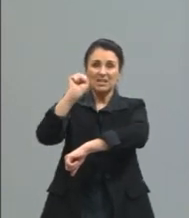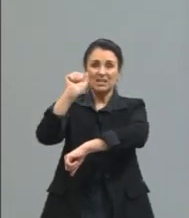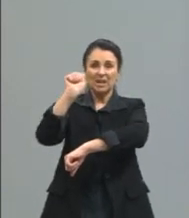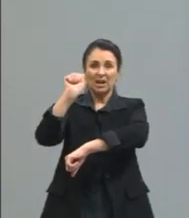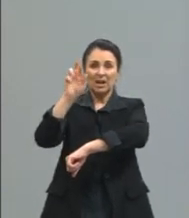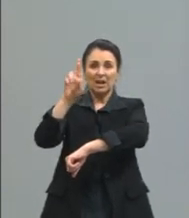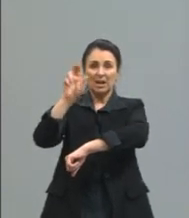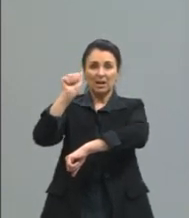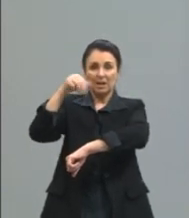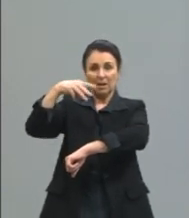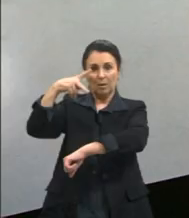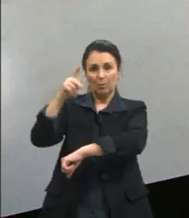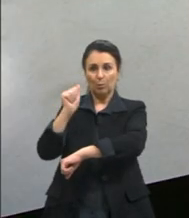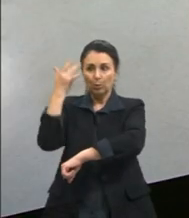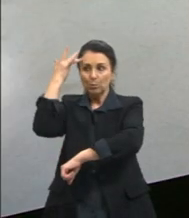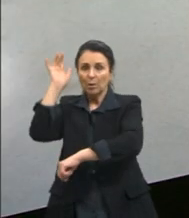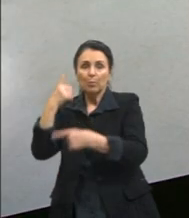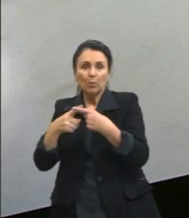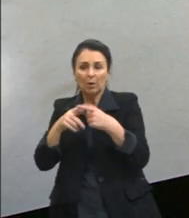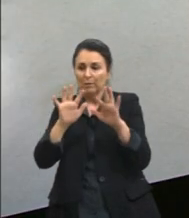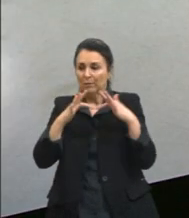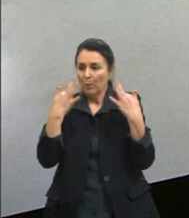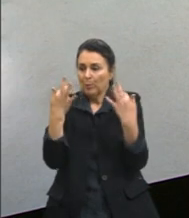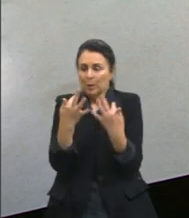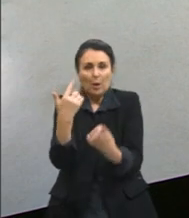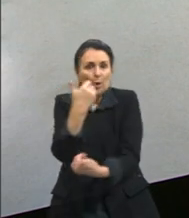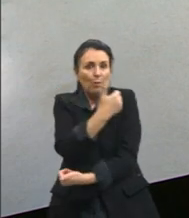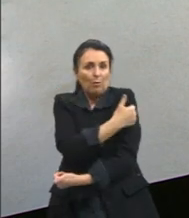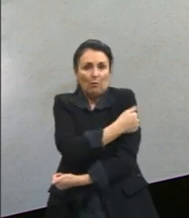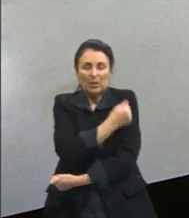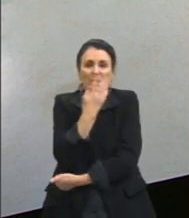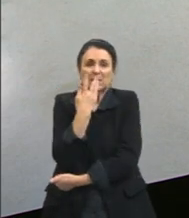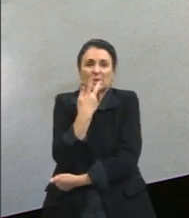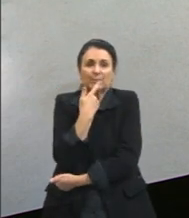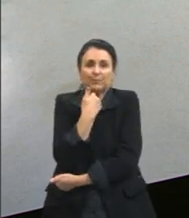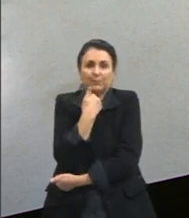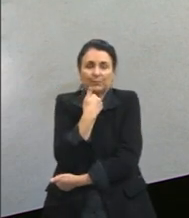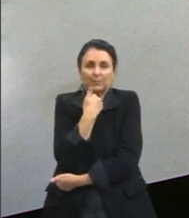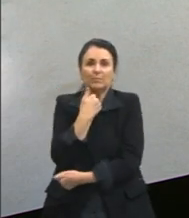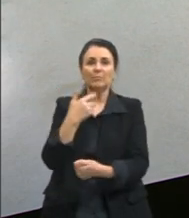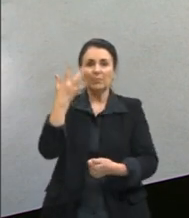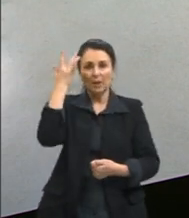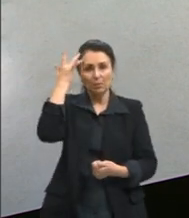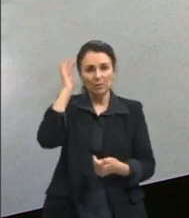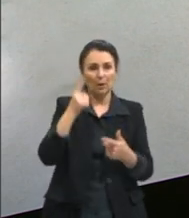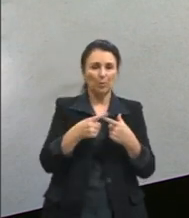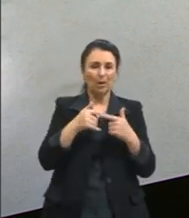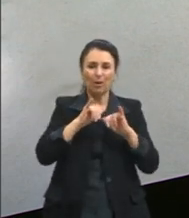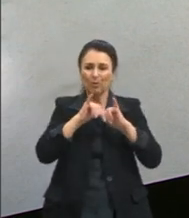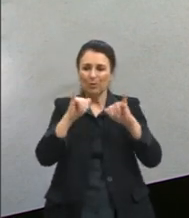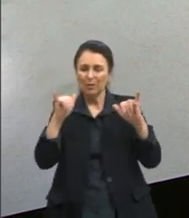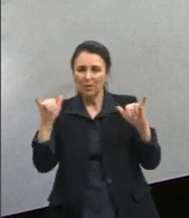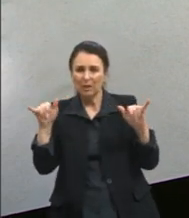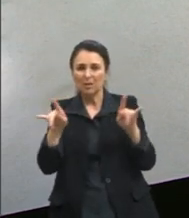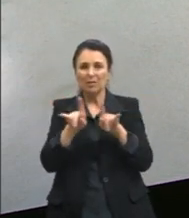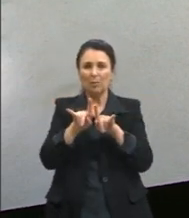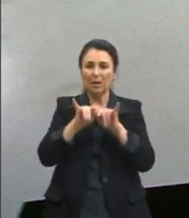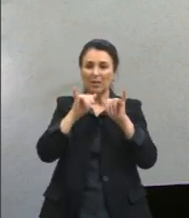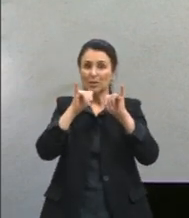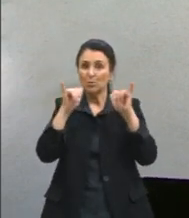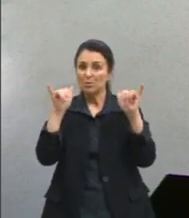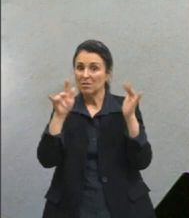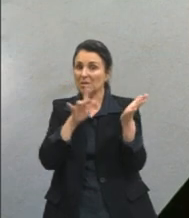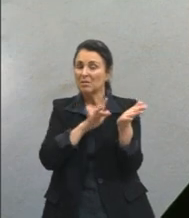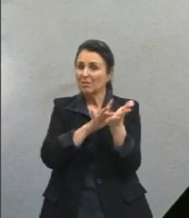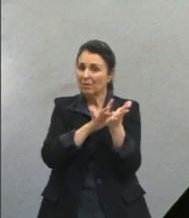né, vacinar suas crianças. Aí pode ser por N motivos, né, fake news ou próprio movimento antivacina, coisas do